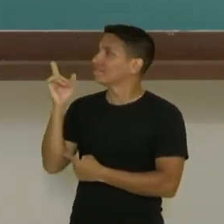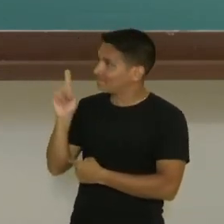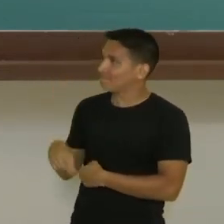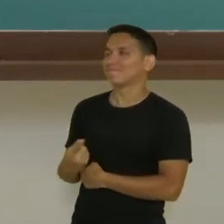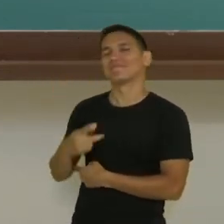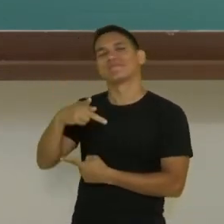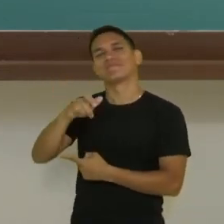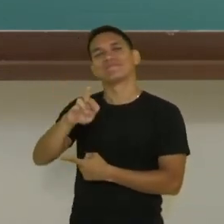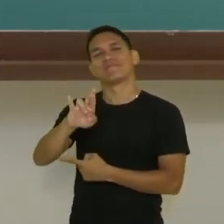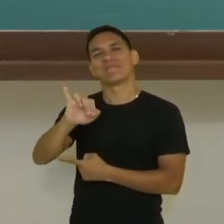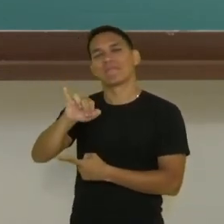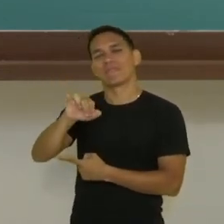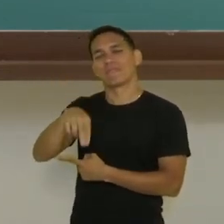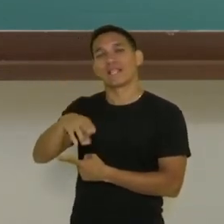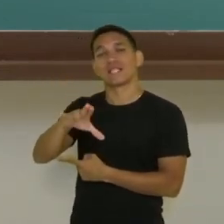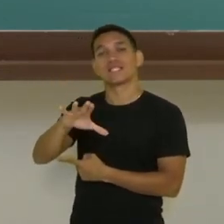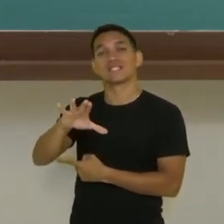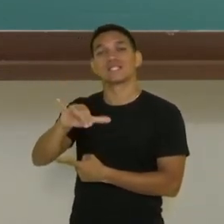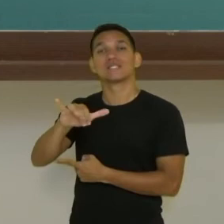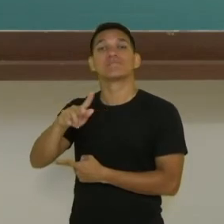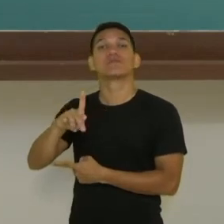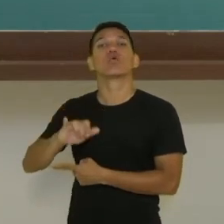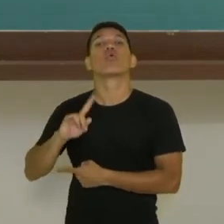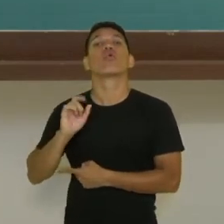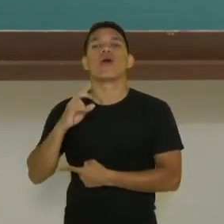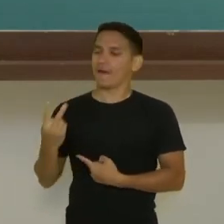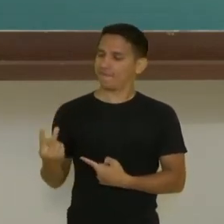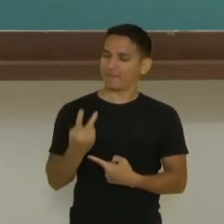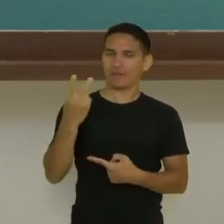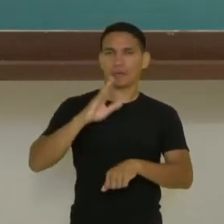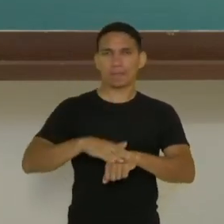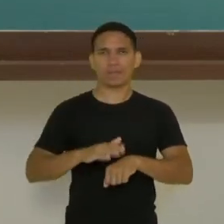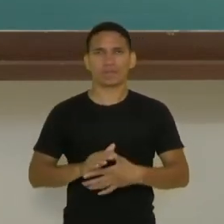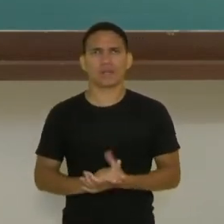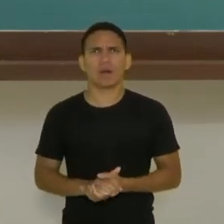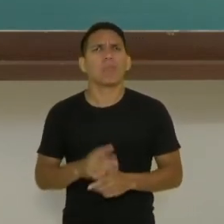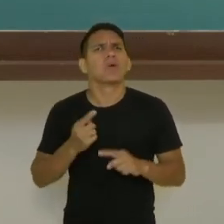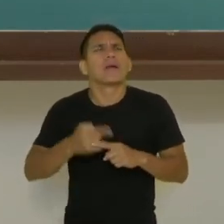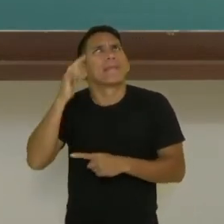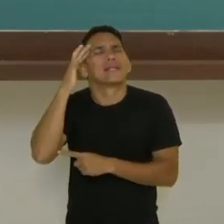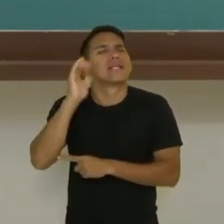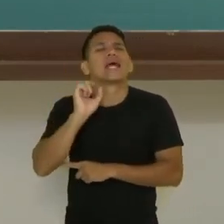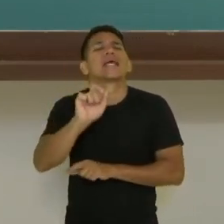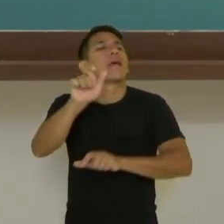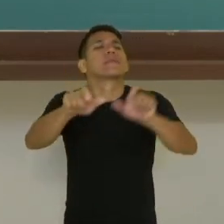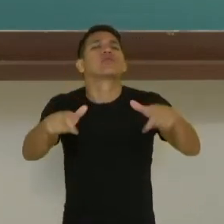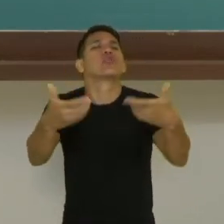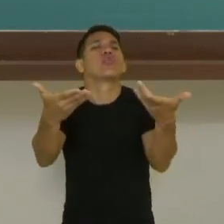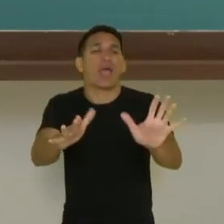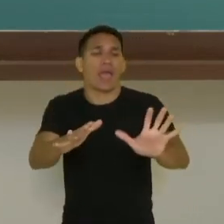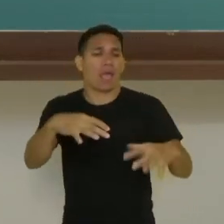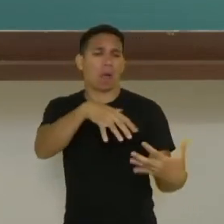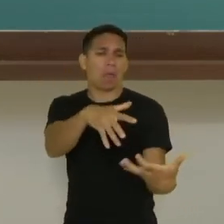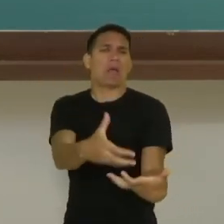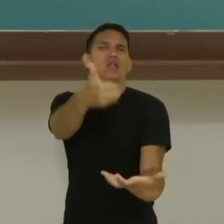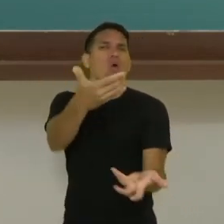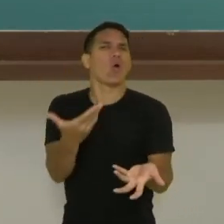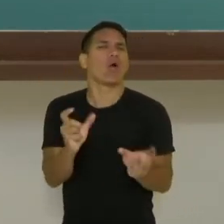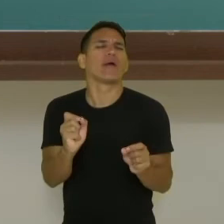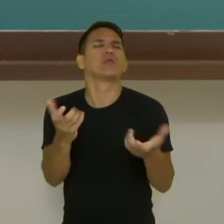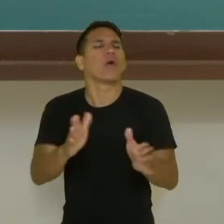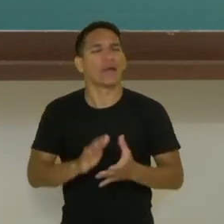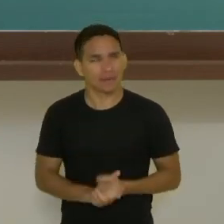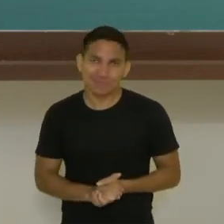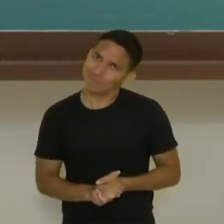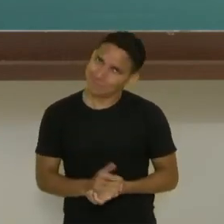de princípio, porque pensem o seguinte, quem é que não quer um mundo melhor? Então, quando ela diz assim, o mundo vai melhorar se